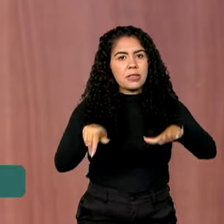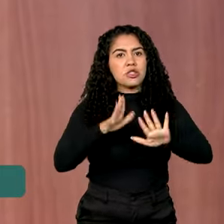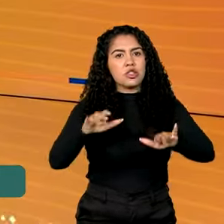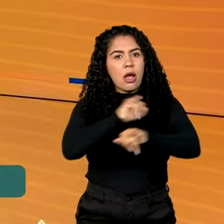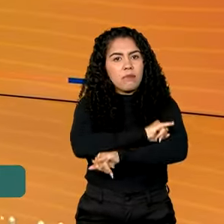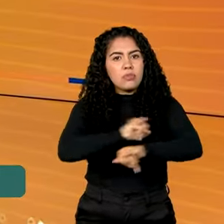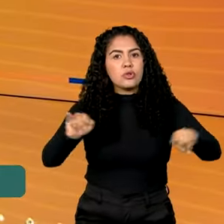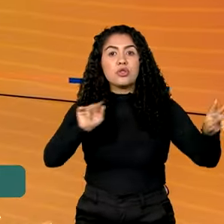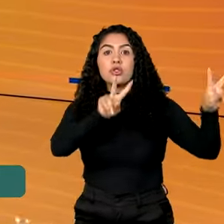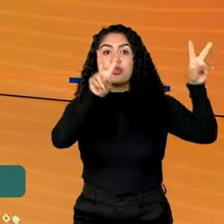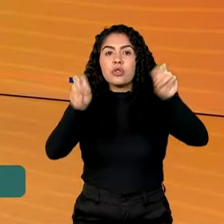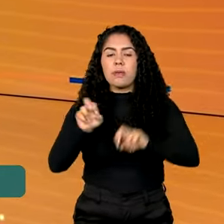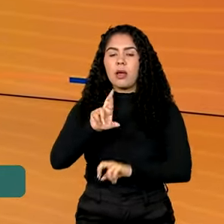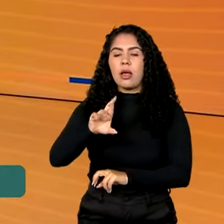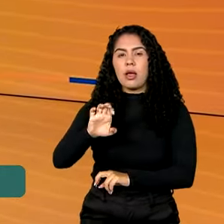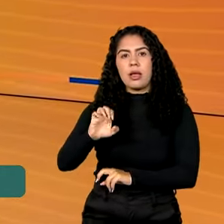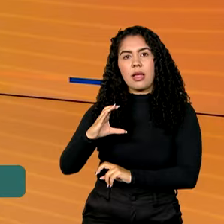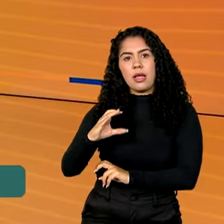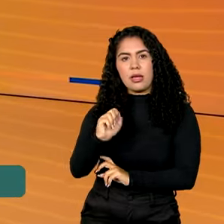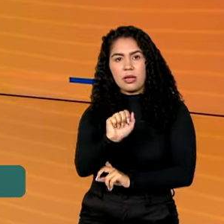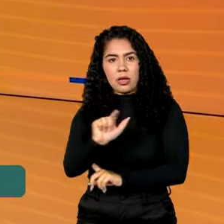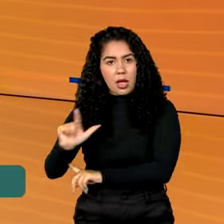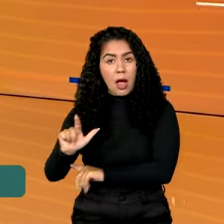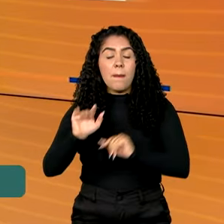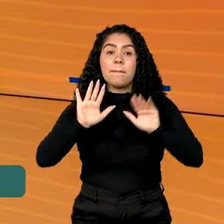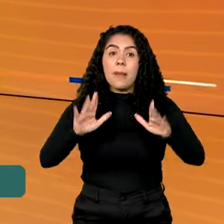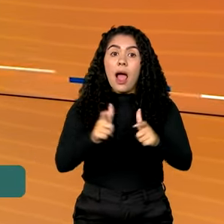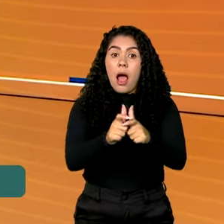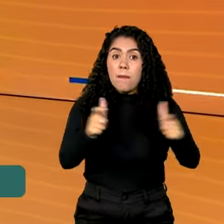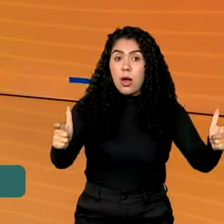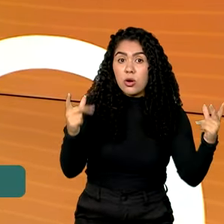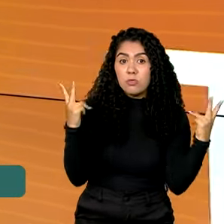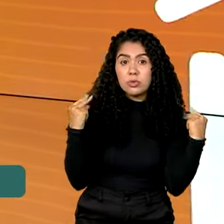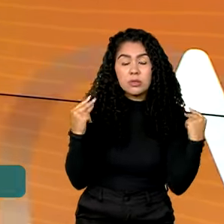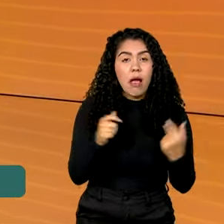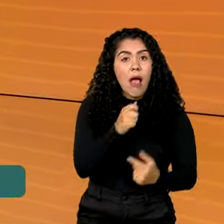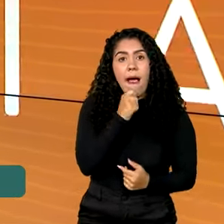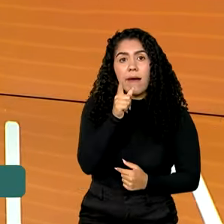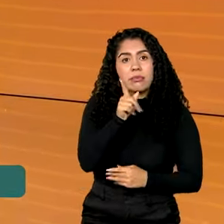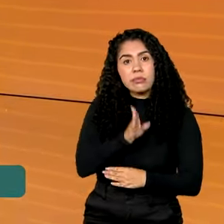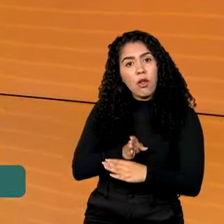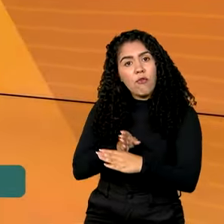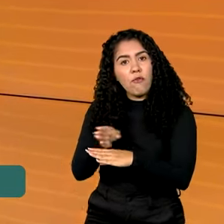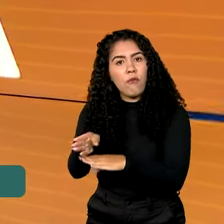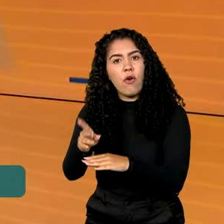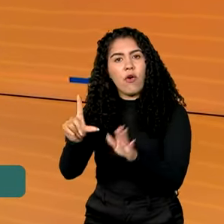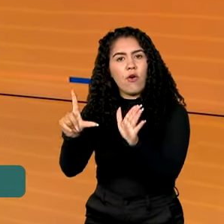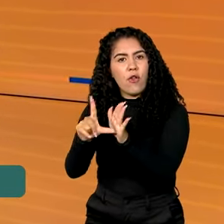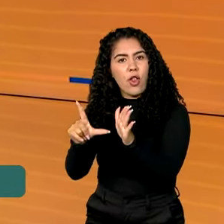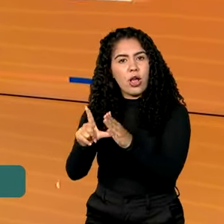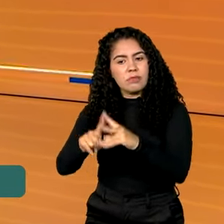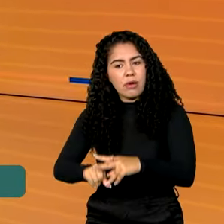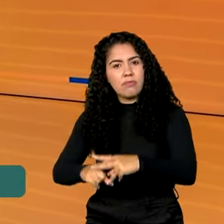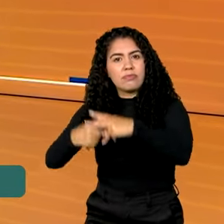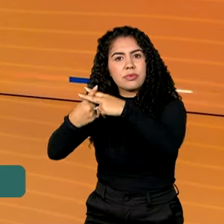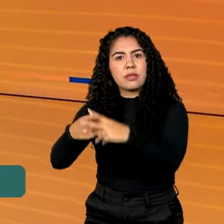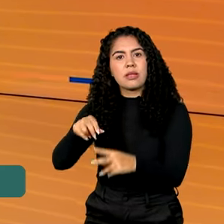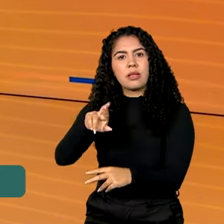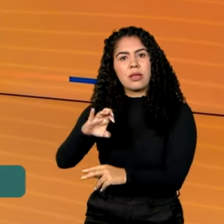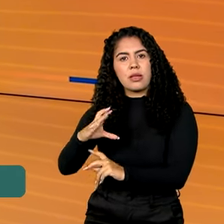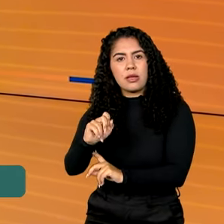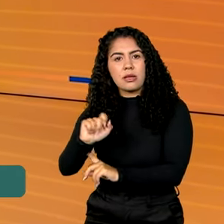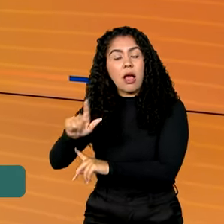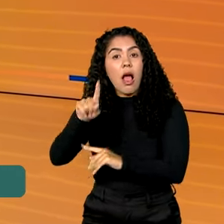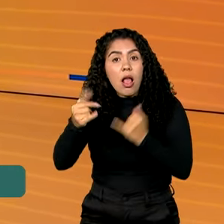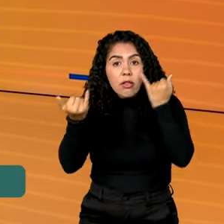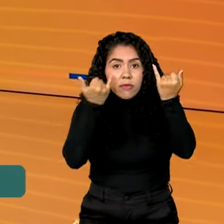recall. No entanto, a maioria dos motoristas convocados ainda não compareceu para realizar esse recall. Os dados são da